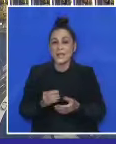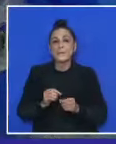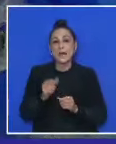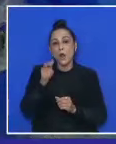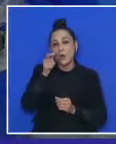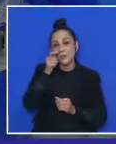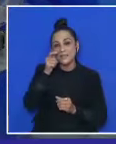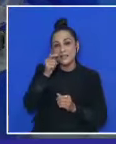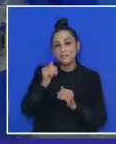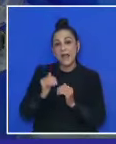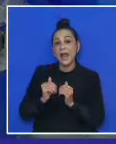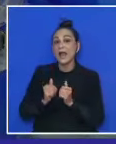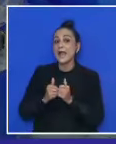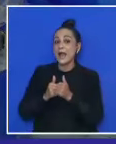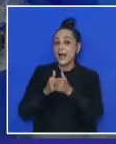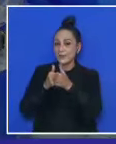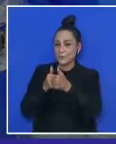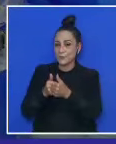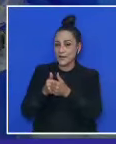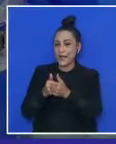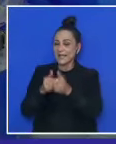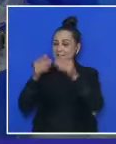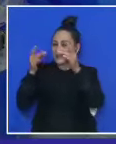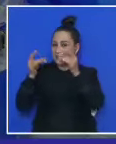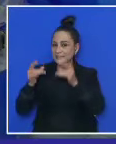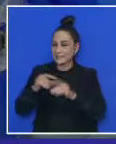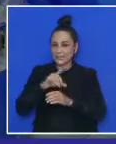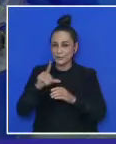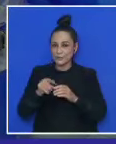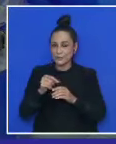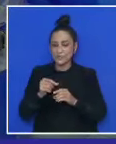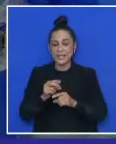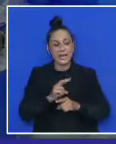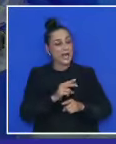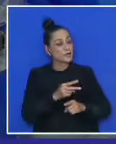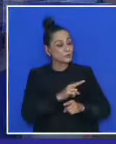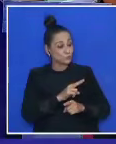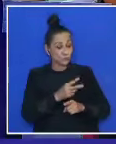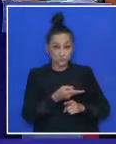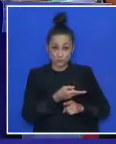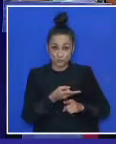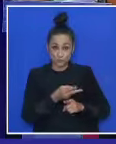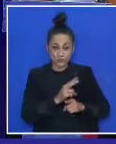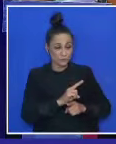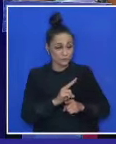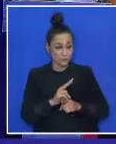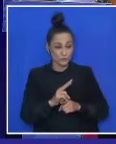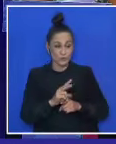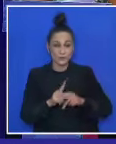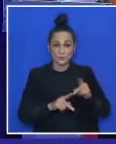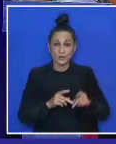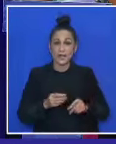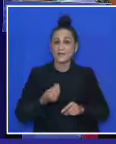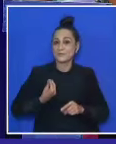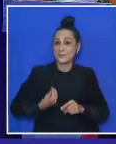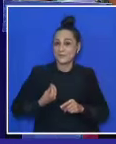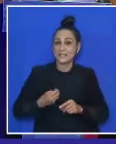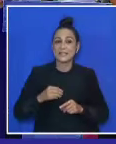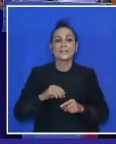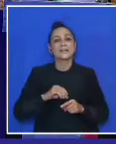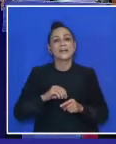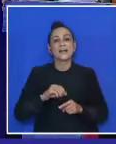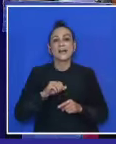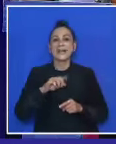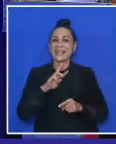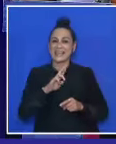para conferir de perto cada detalhe deste sorteio, eu conto com a presença de duas auditoras populares, a Renata Santos e a Andréia